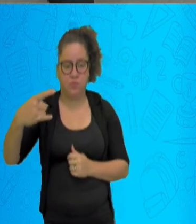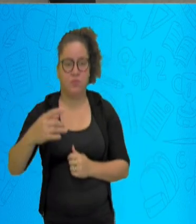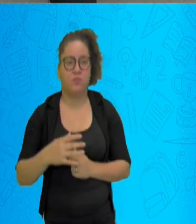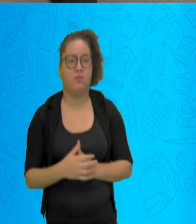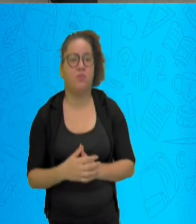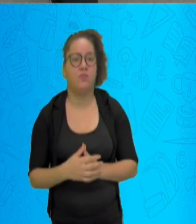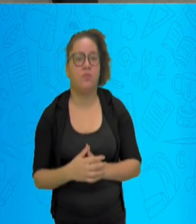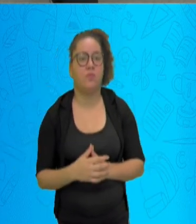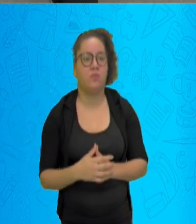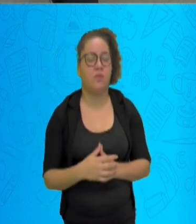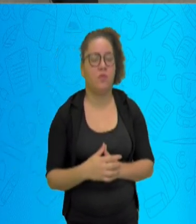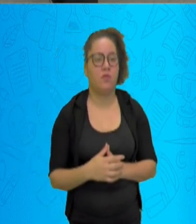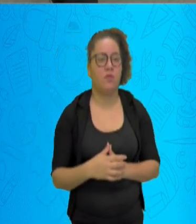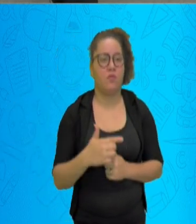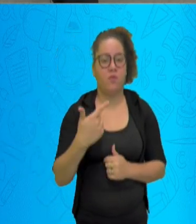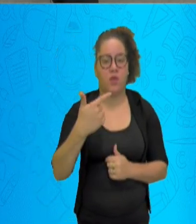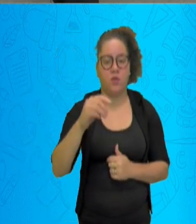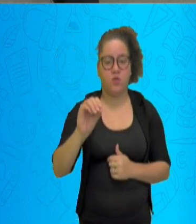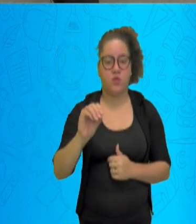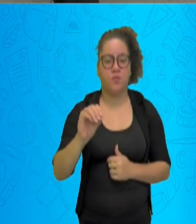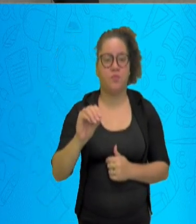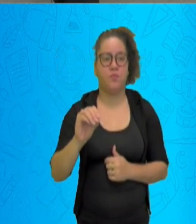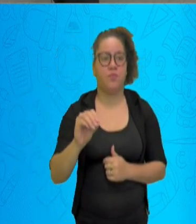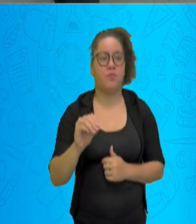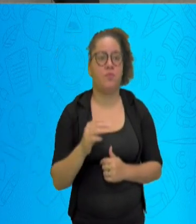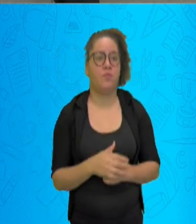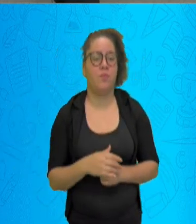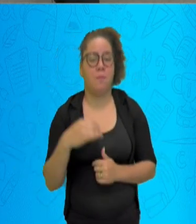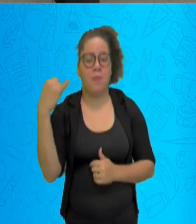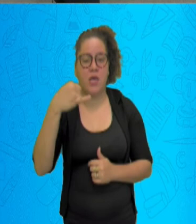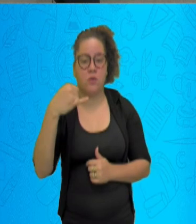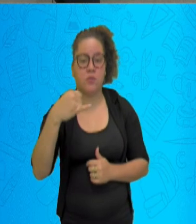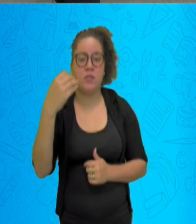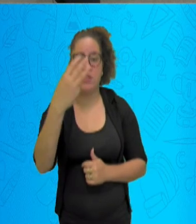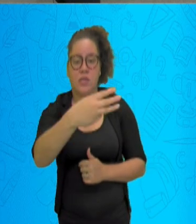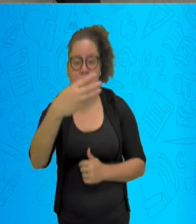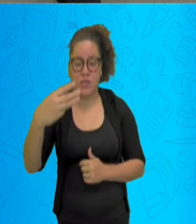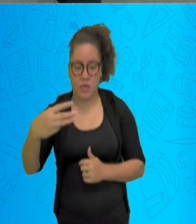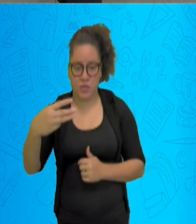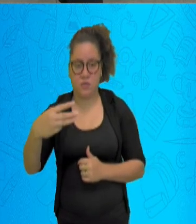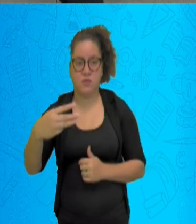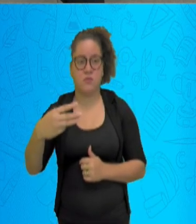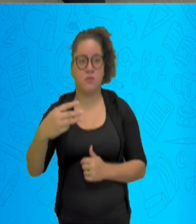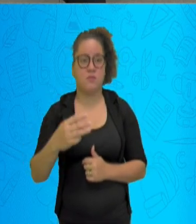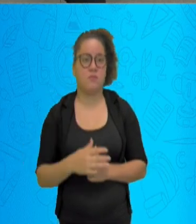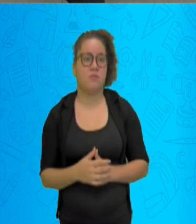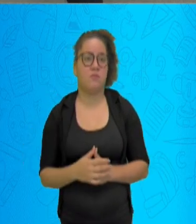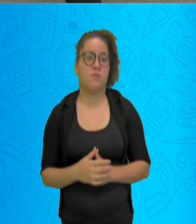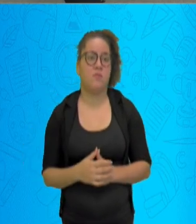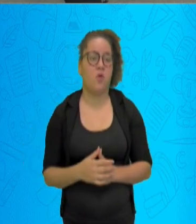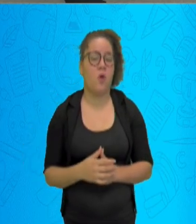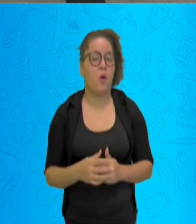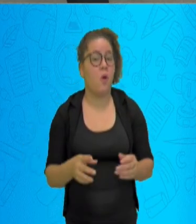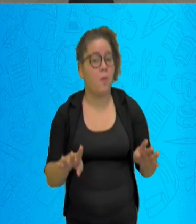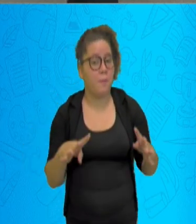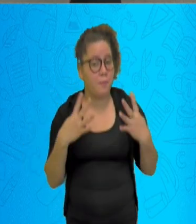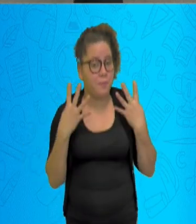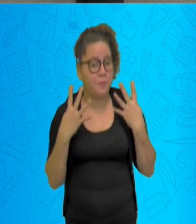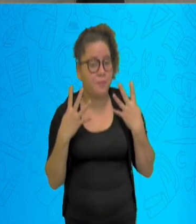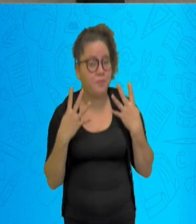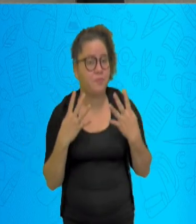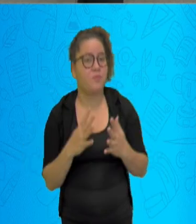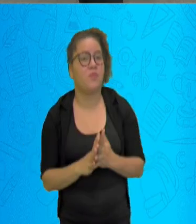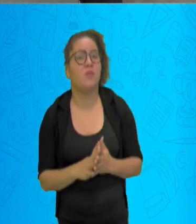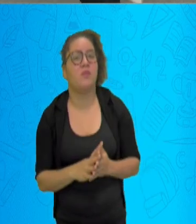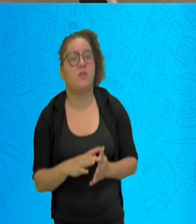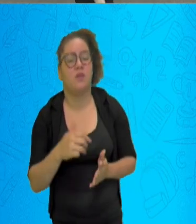Olha, então vai ficar 20 menos 33. Olha, quanto que